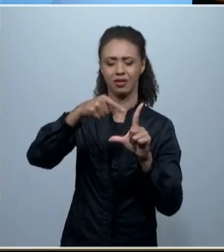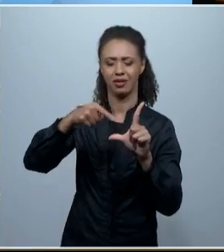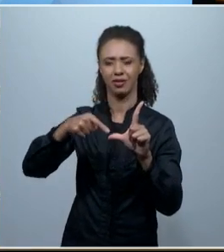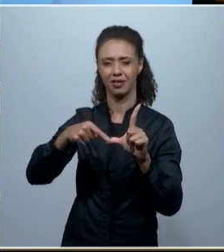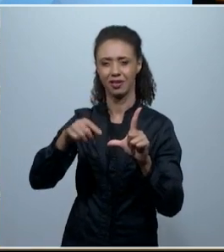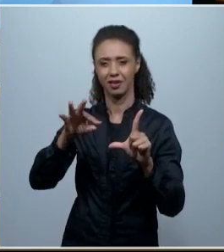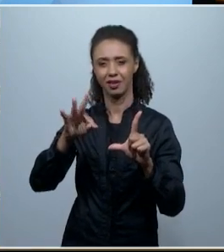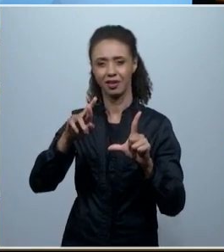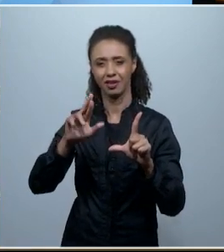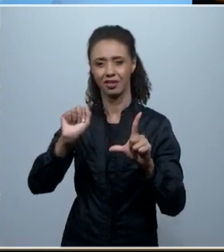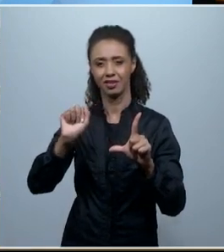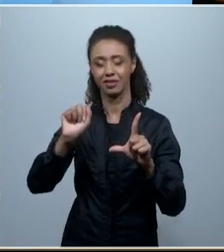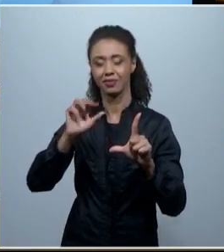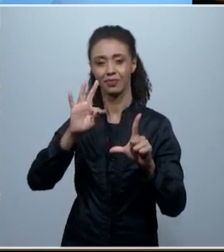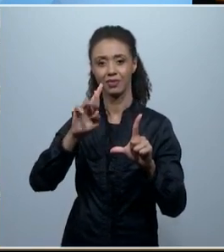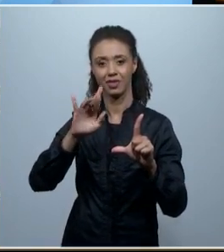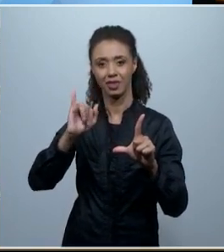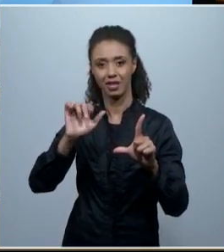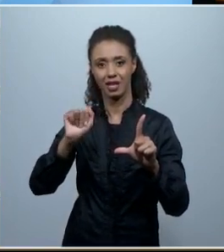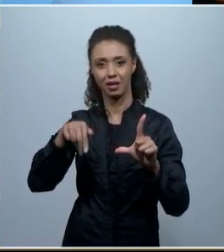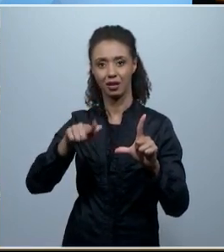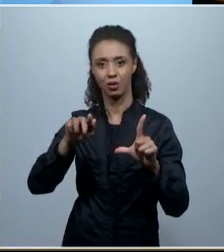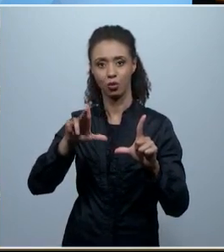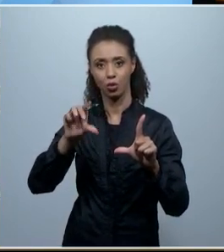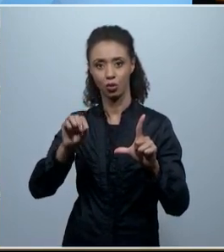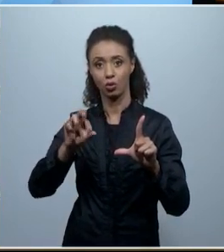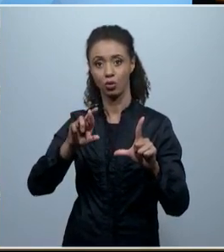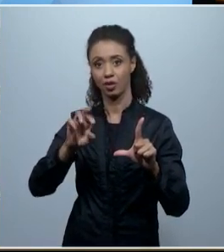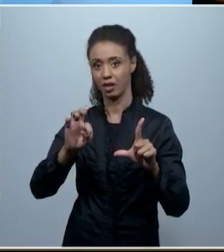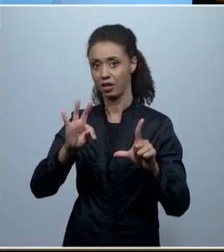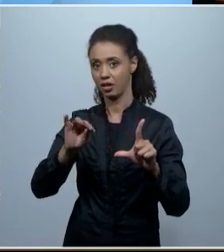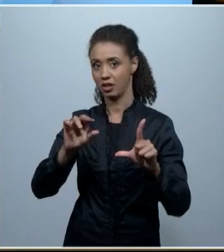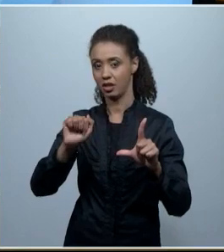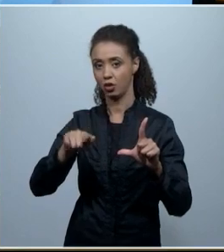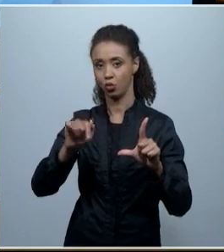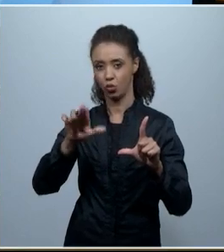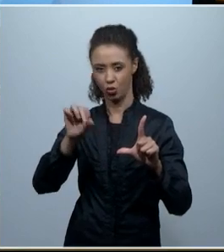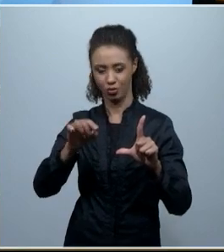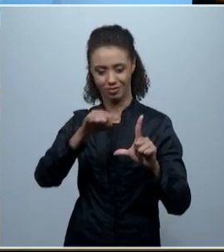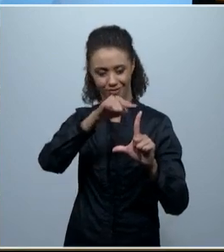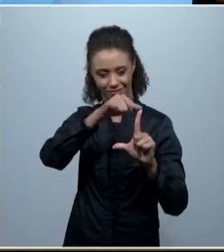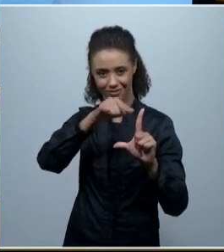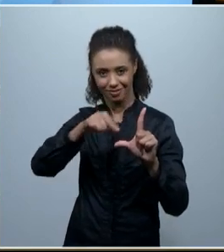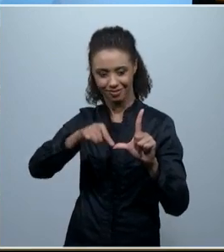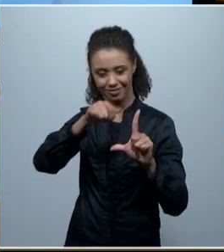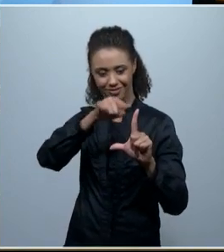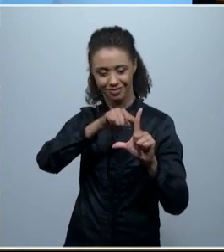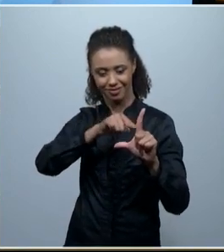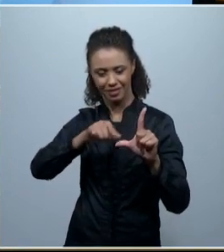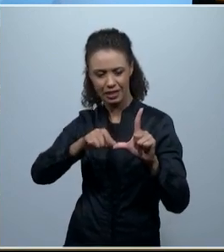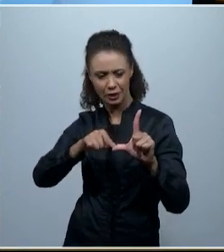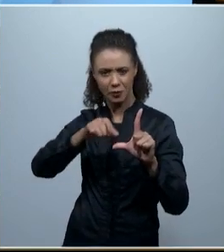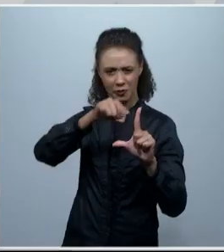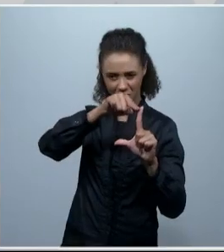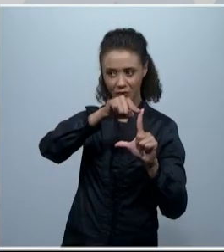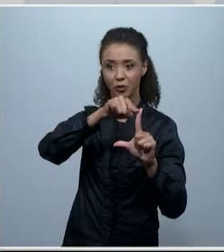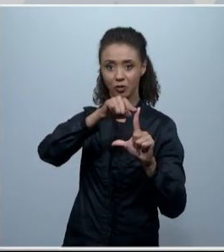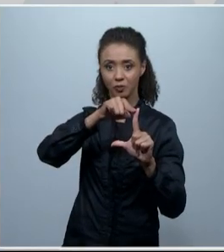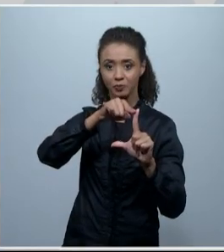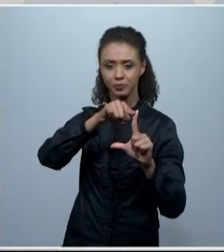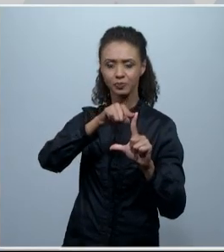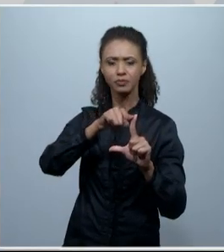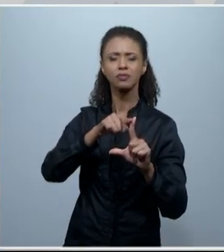a quadrado mais b quadrado - e quadrado significa quando ela não é zero quando ela é zero ela significa que as medidas